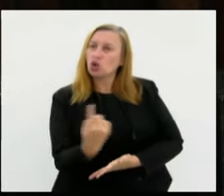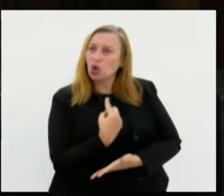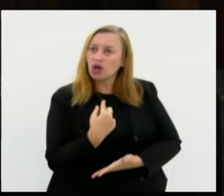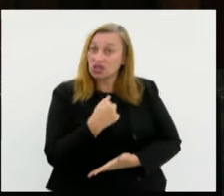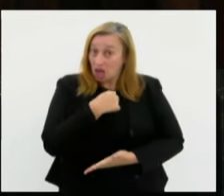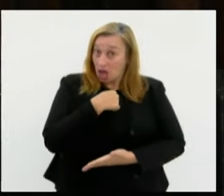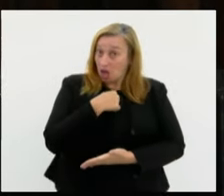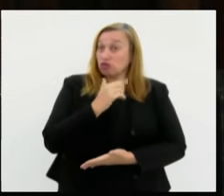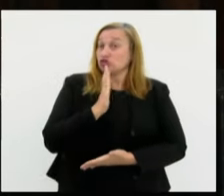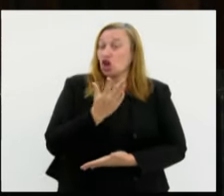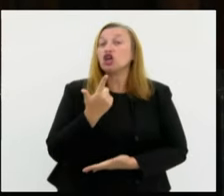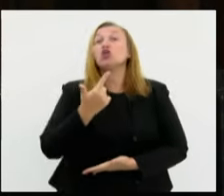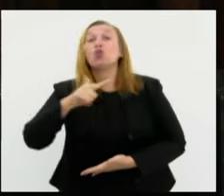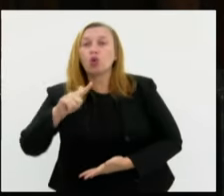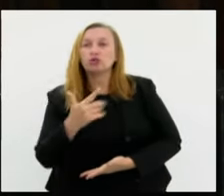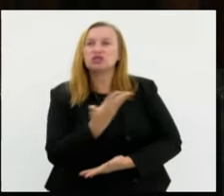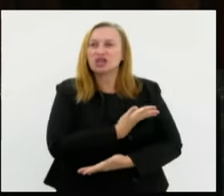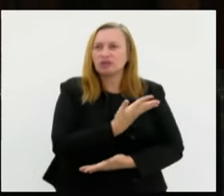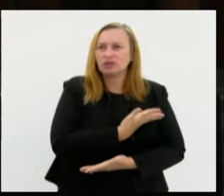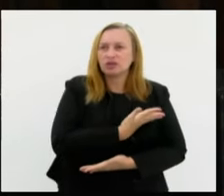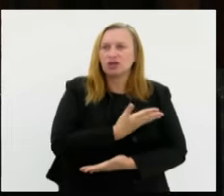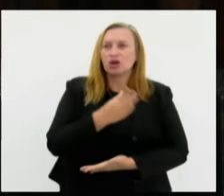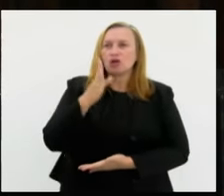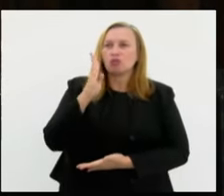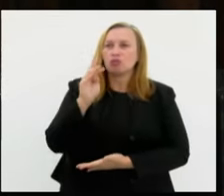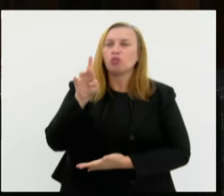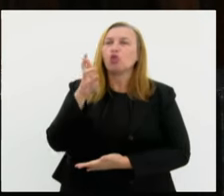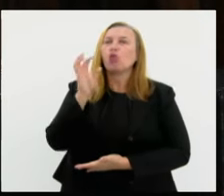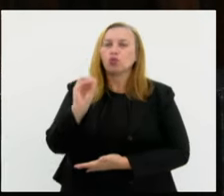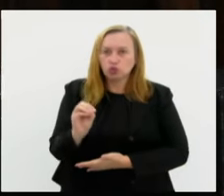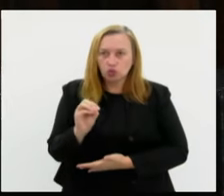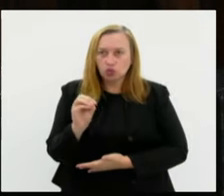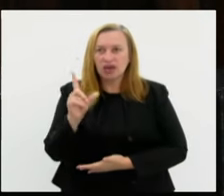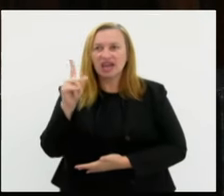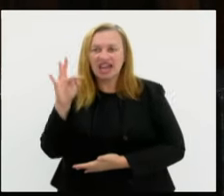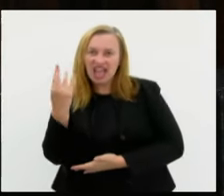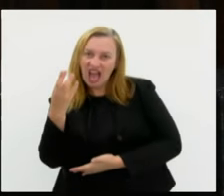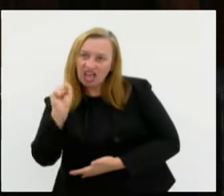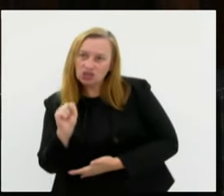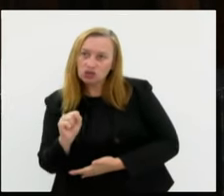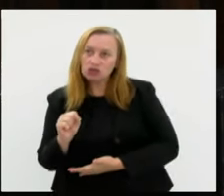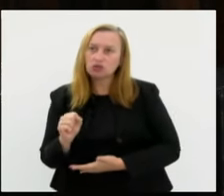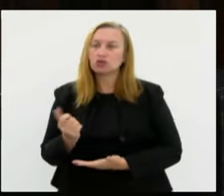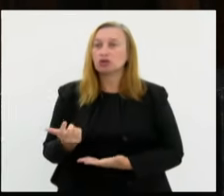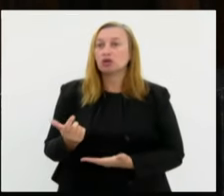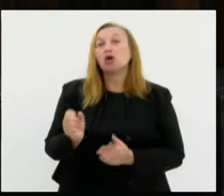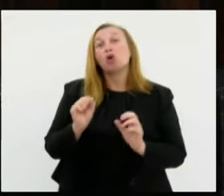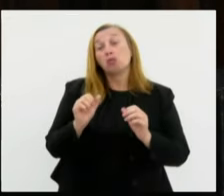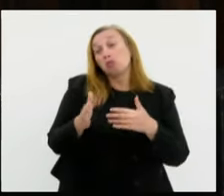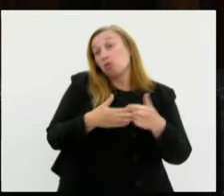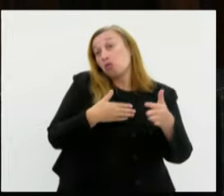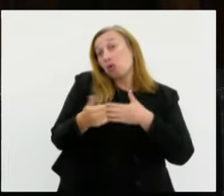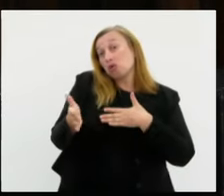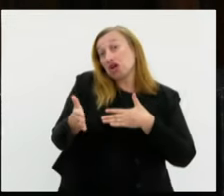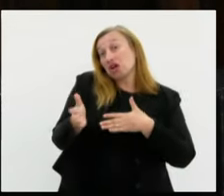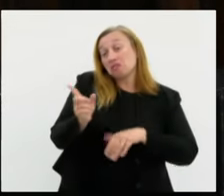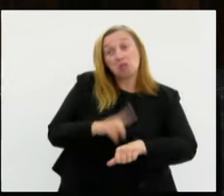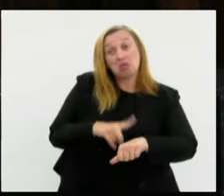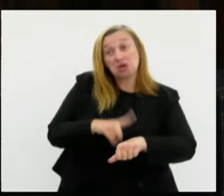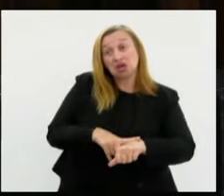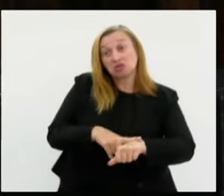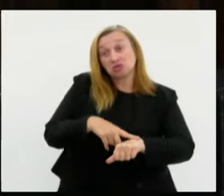eu já fui, outros colegas, deputado Bruno Gagliasso e outros mais, são sujeitos a qualquer momento a uma medida de constrição